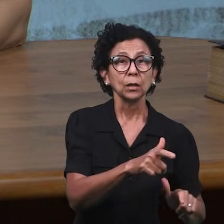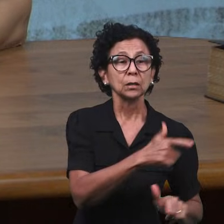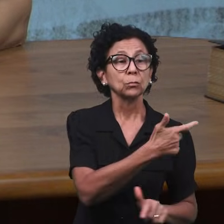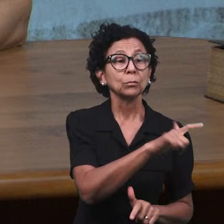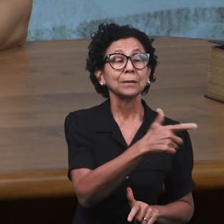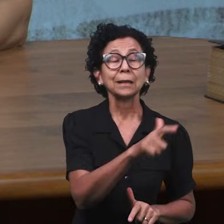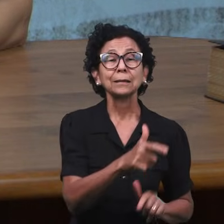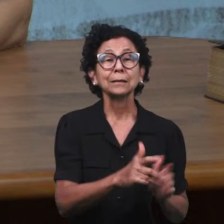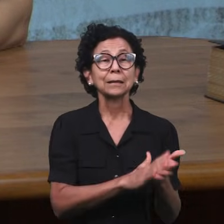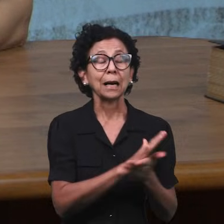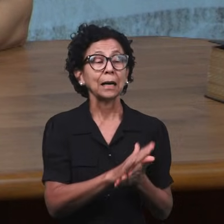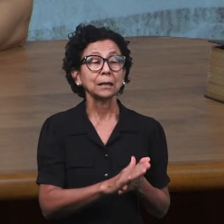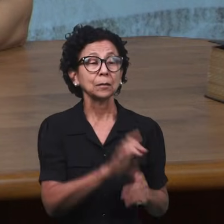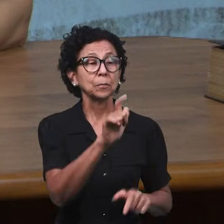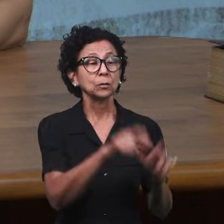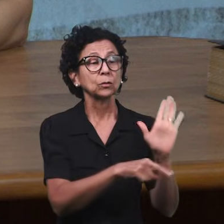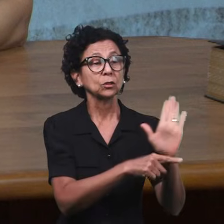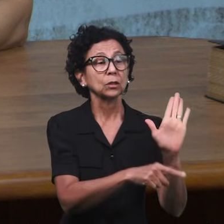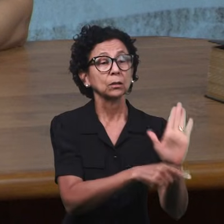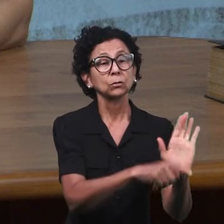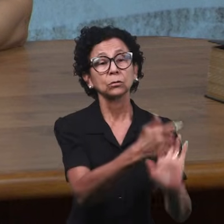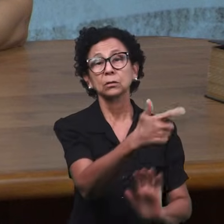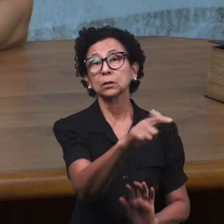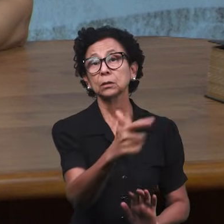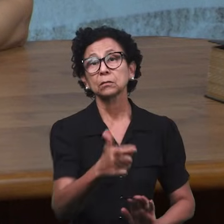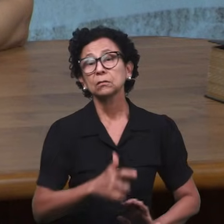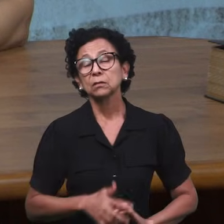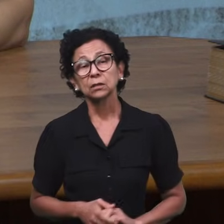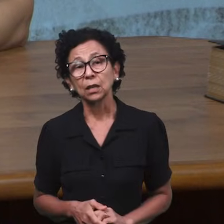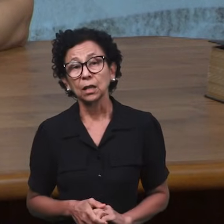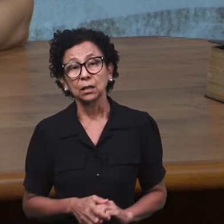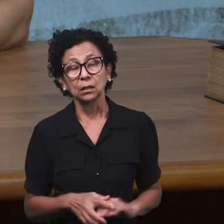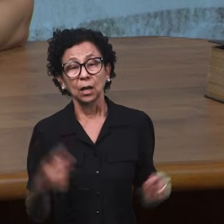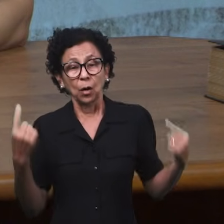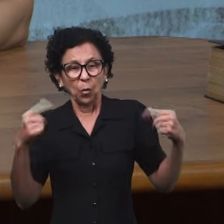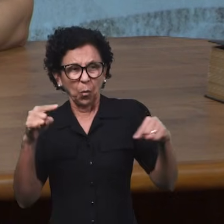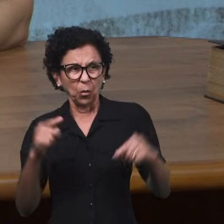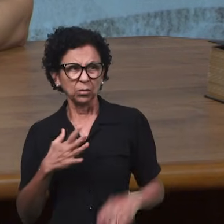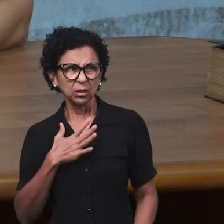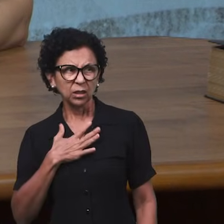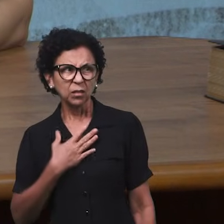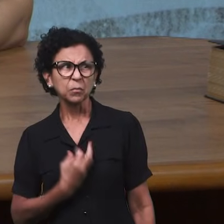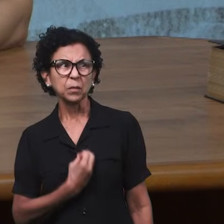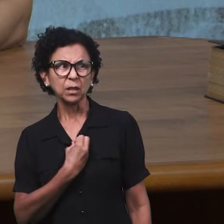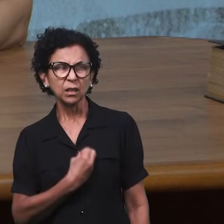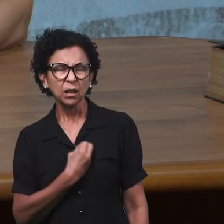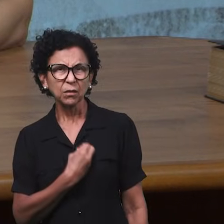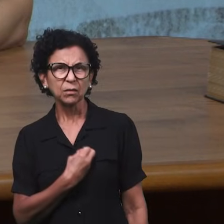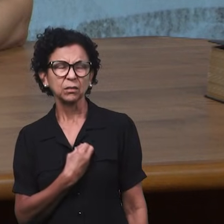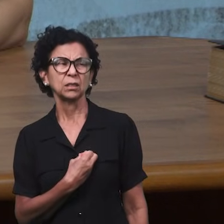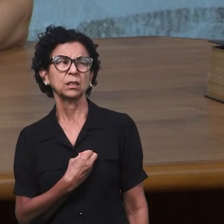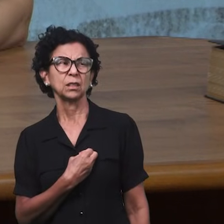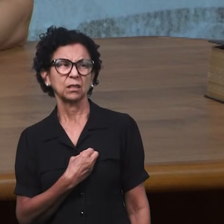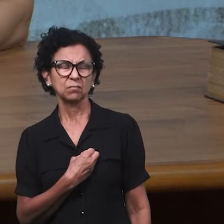Vem contra mim como por uma grande brecha e revolvem-se entre a